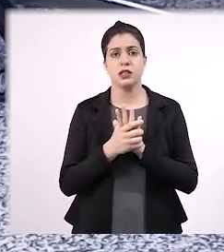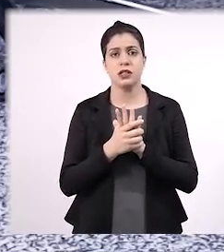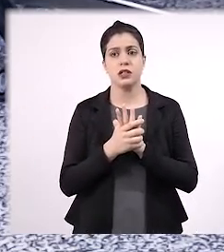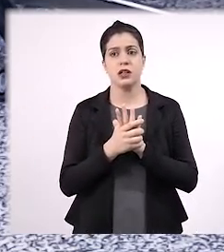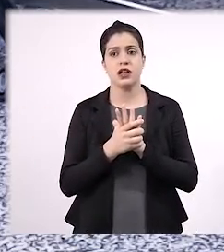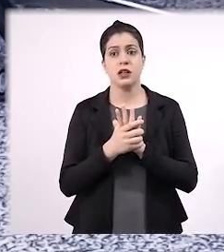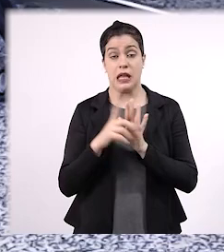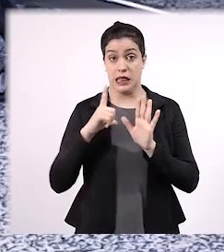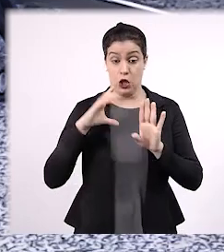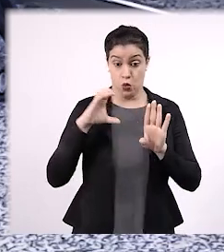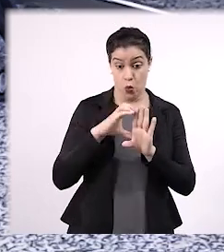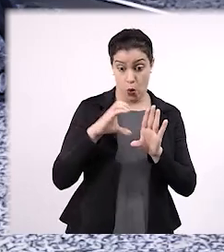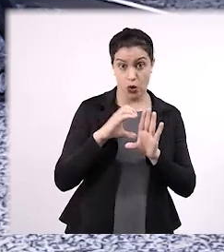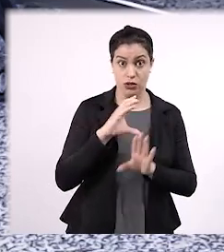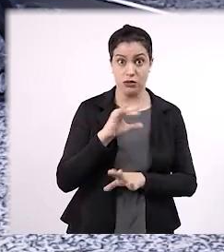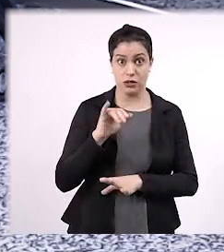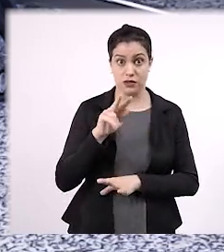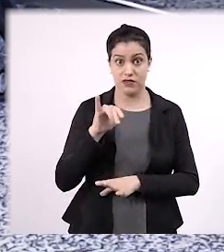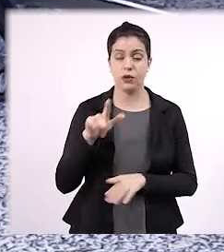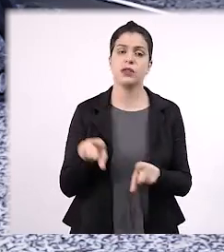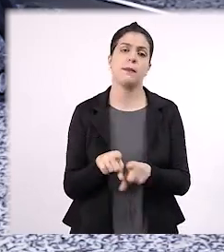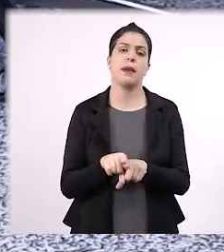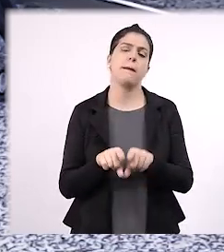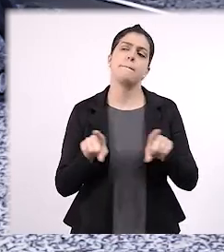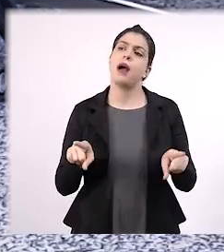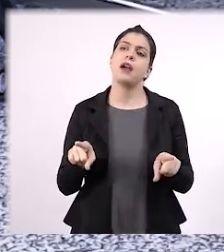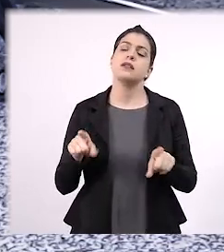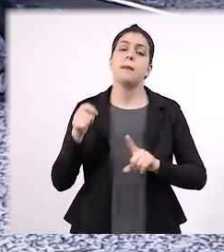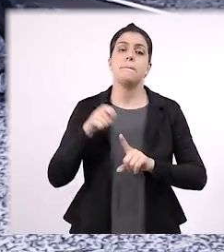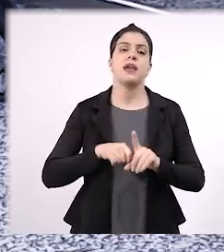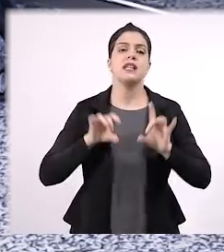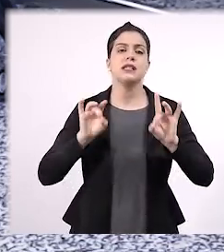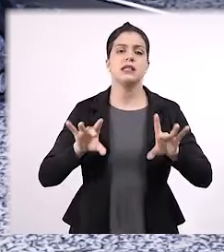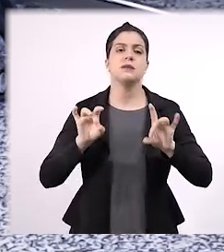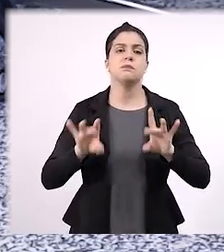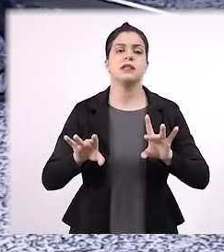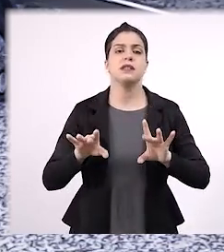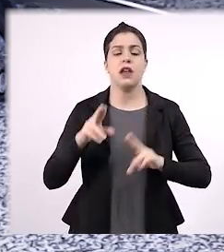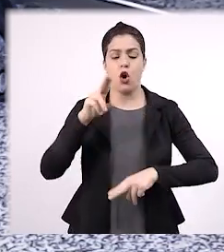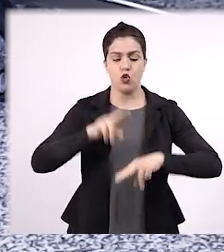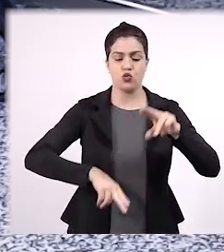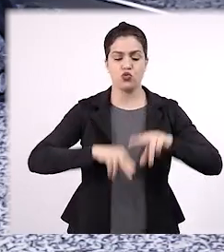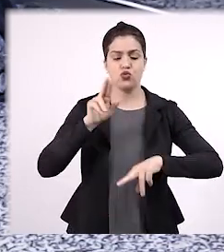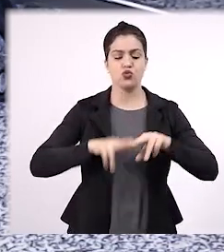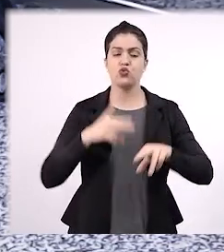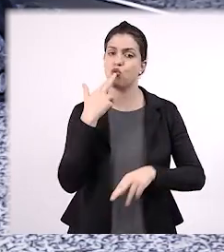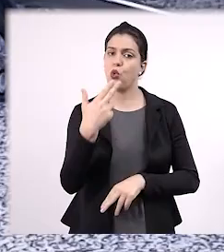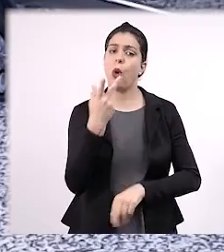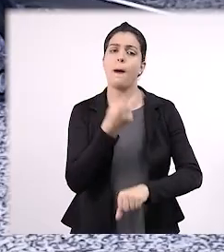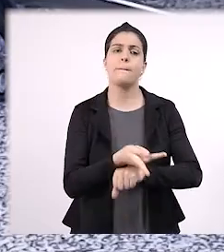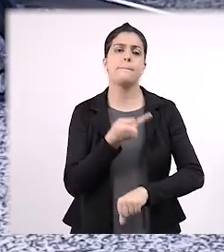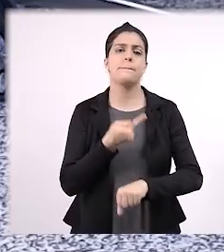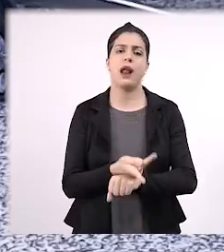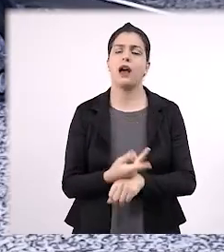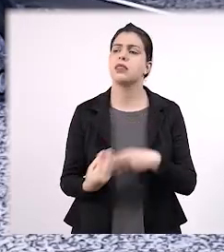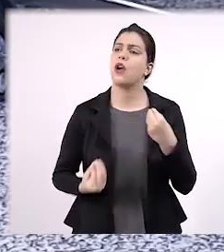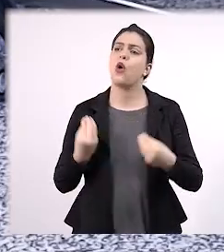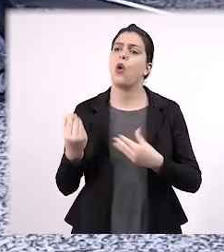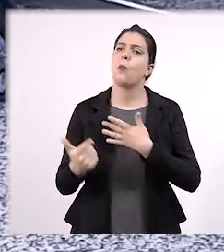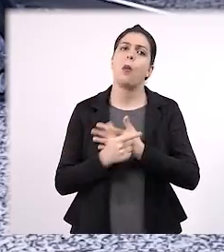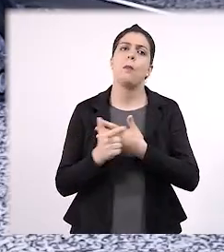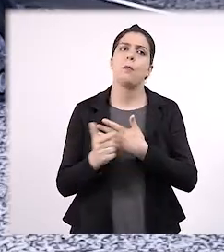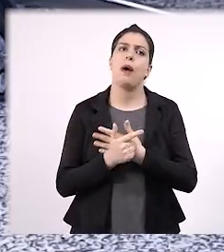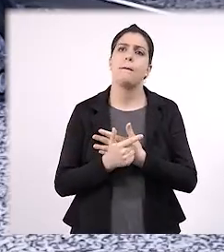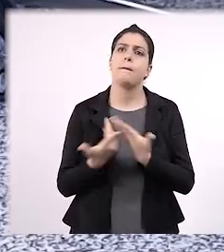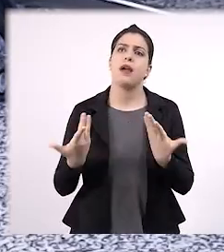absorvidas pelo próprio Código Civil. Uhum. E sobre o Junho Prata, aqui em Mato Grosso do Sul? O que uma campanha como essa qual o papel que ela desempenha